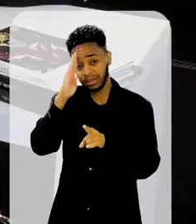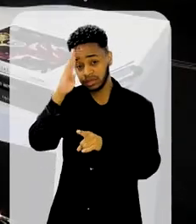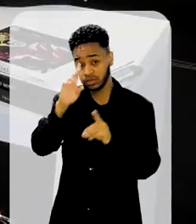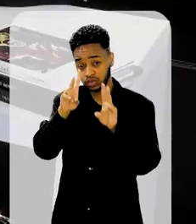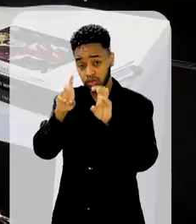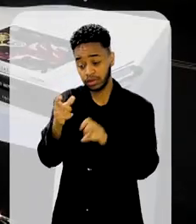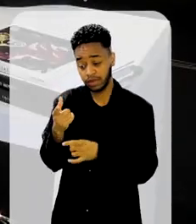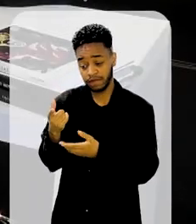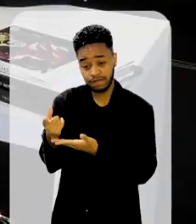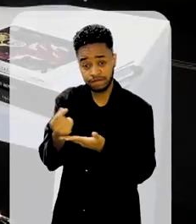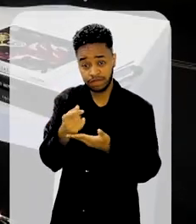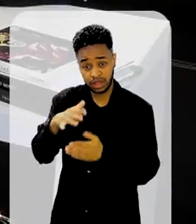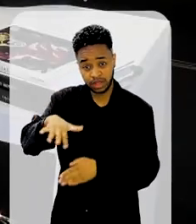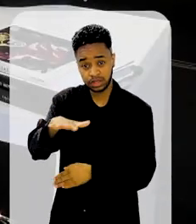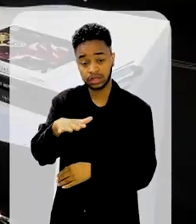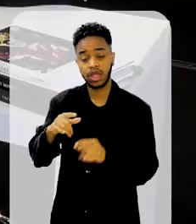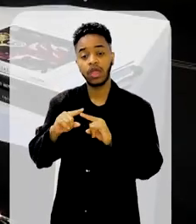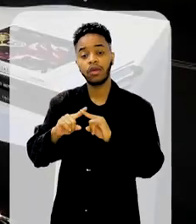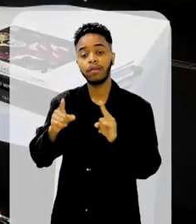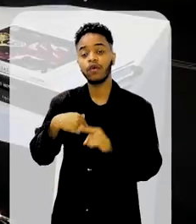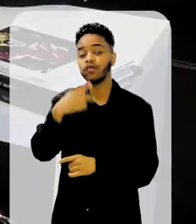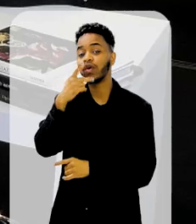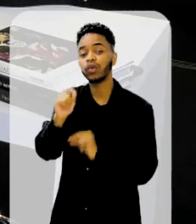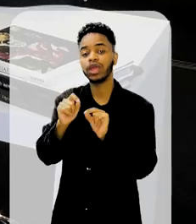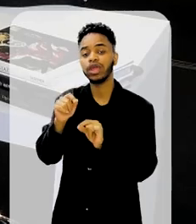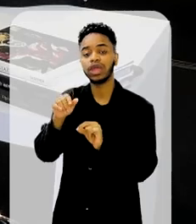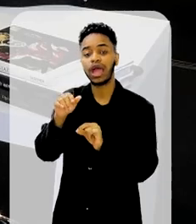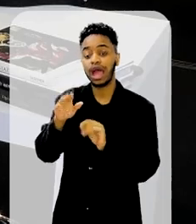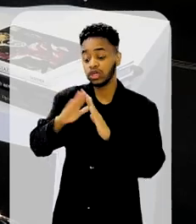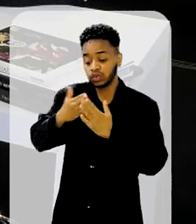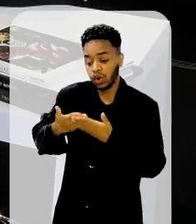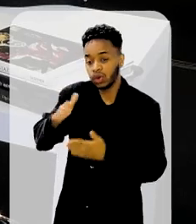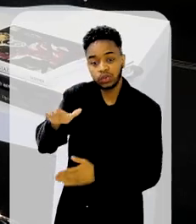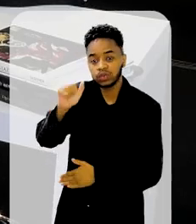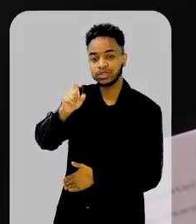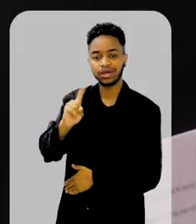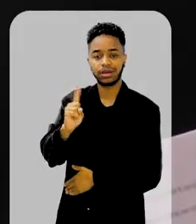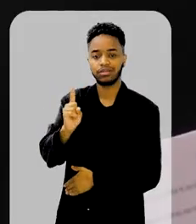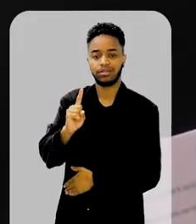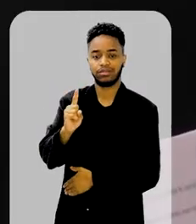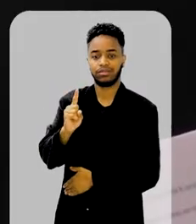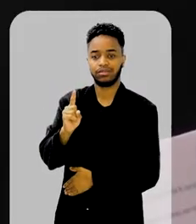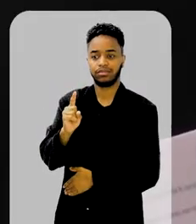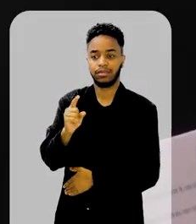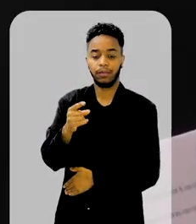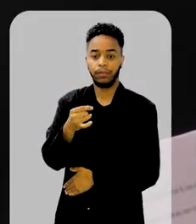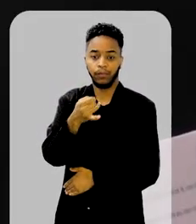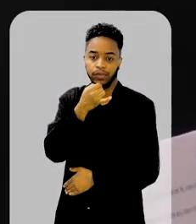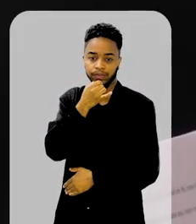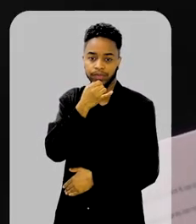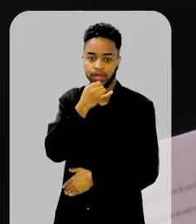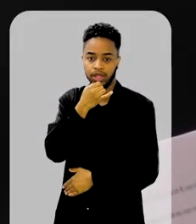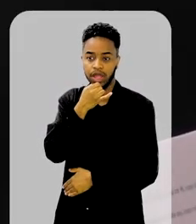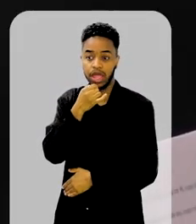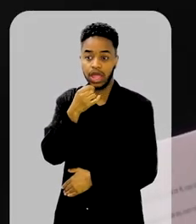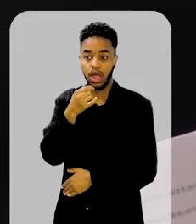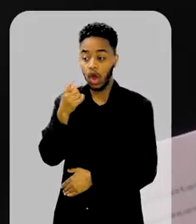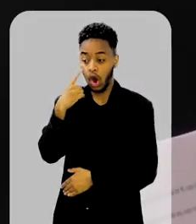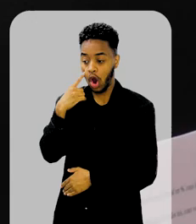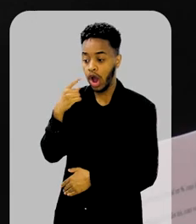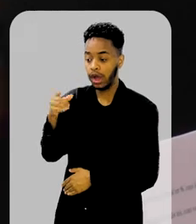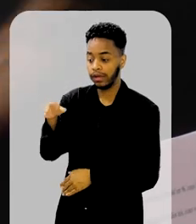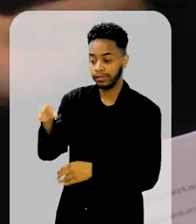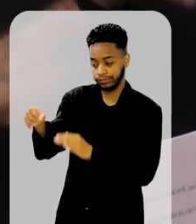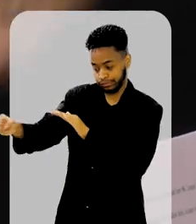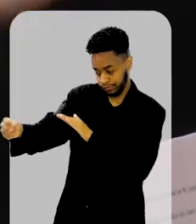principalmente financeiramente falando né pois sim mas eu falo que você não tem um chamamento da própria escola Mauro você não olha dentro do teu seio vem cá chama que eu vou